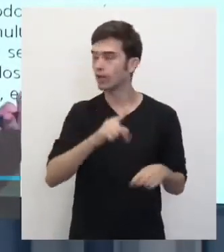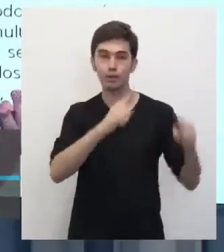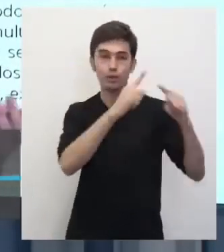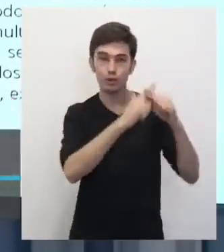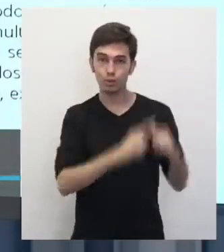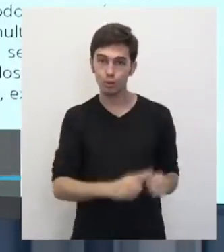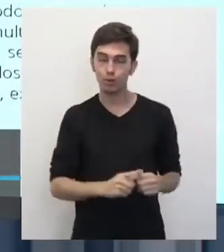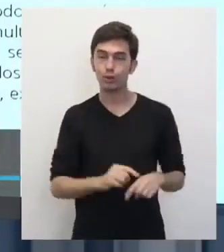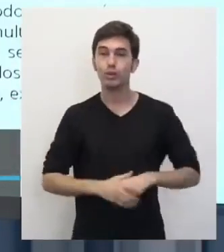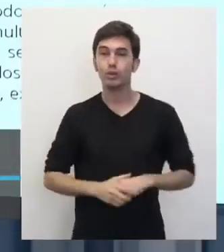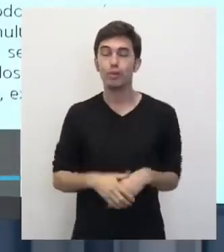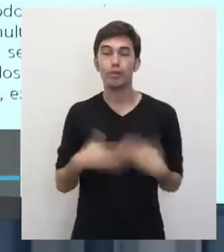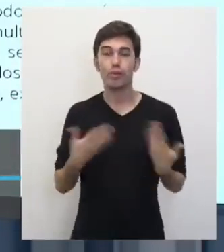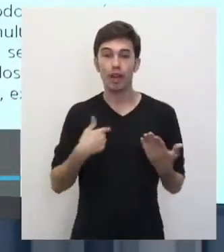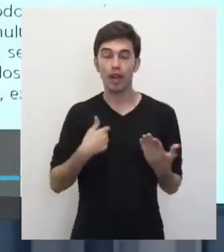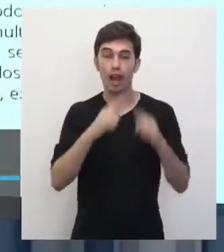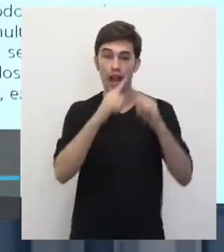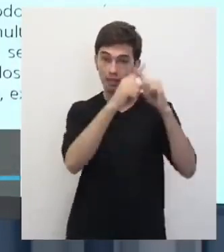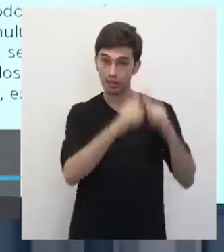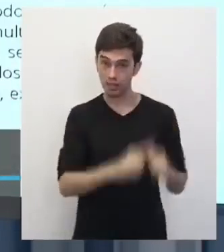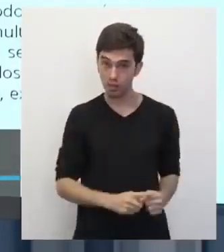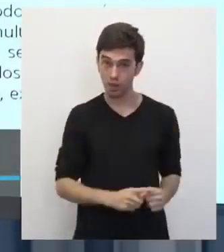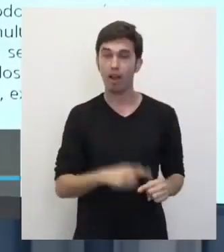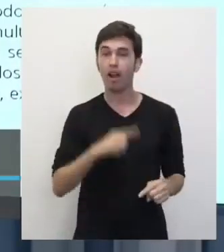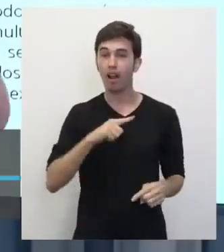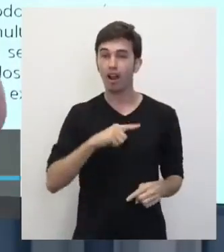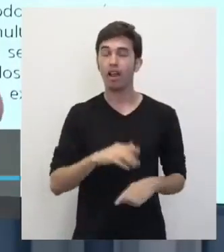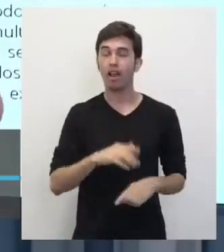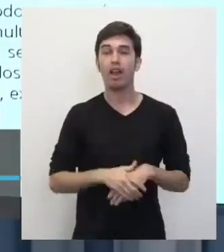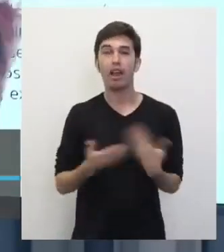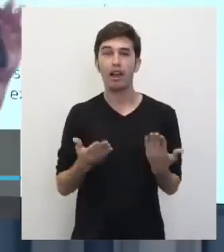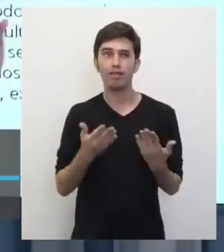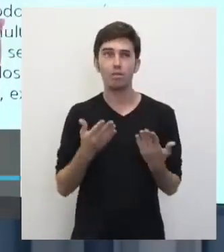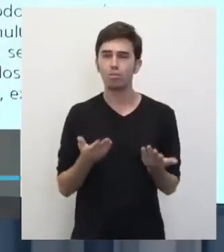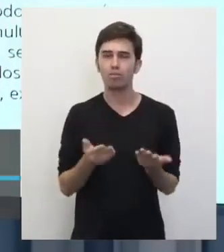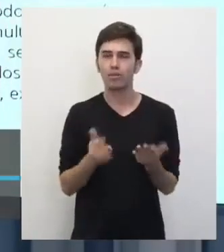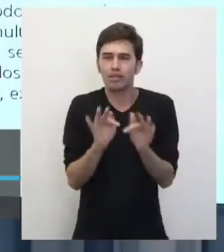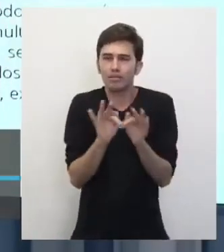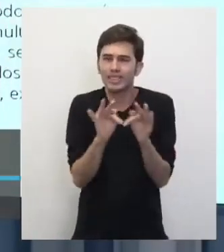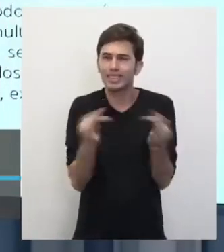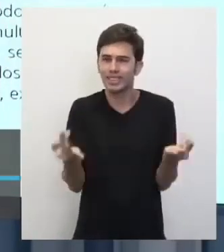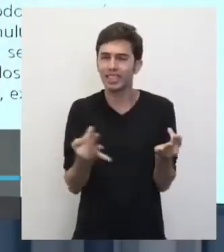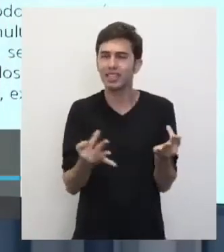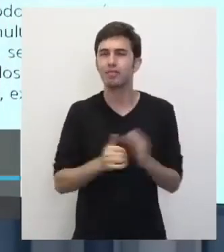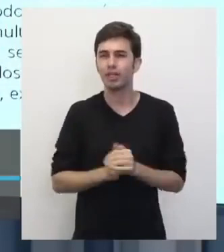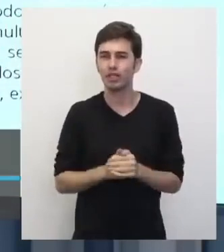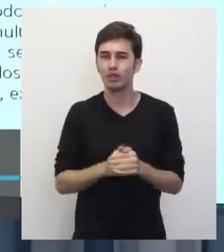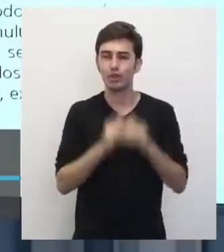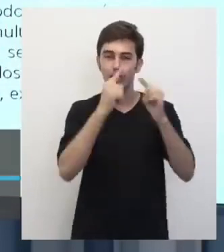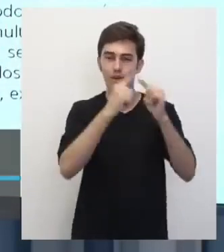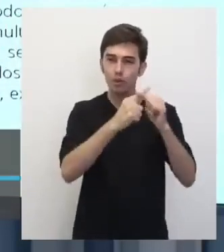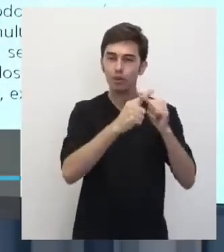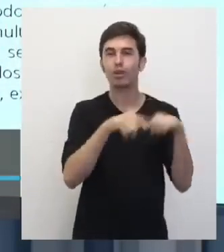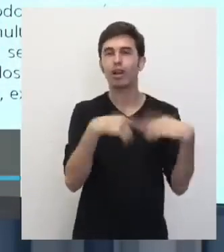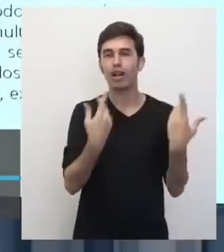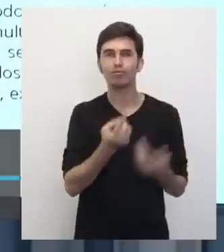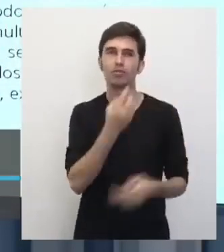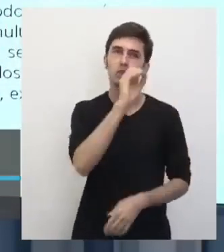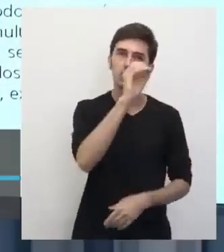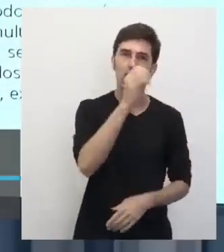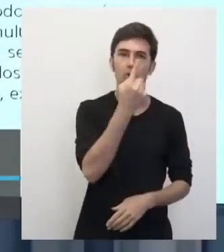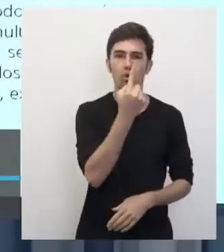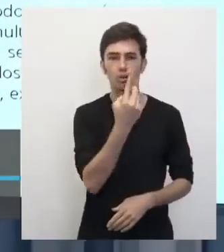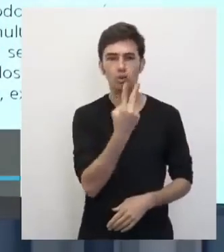identificar esses múltiplos. Então, a tabuada é a forma mais simples. Você multiplicar o número lá por 0,